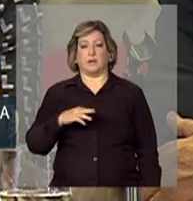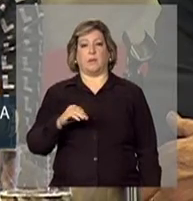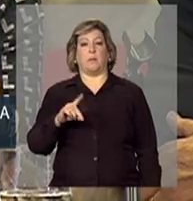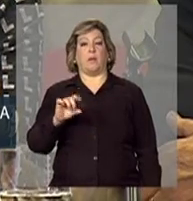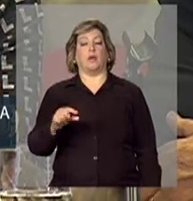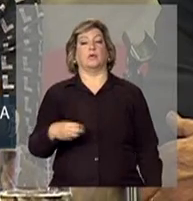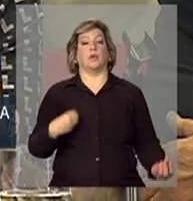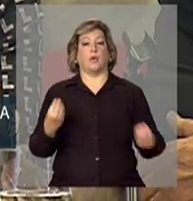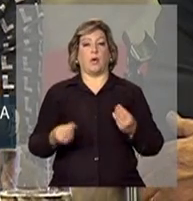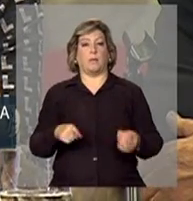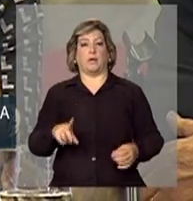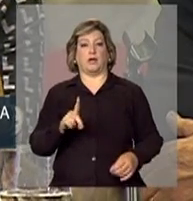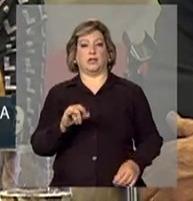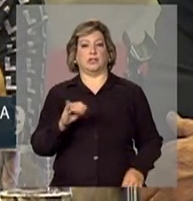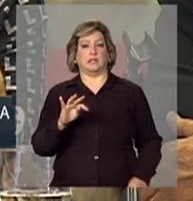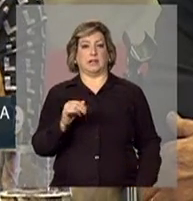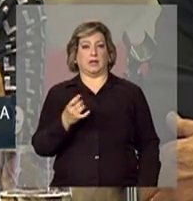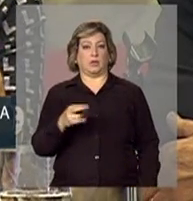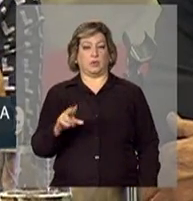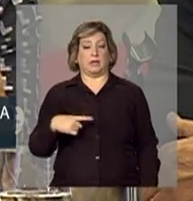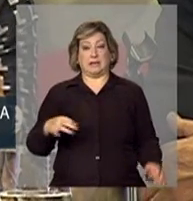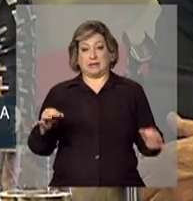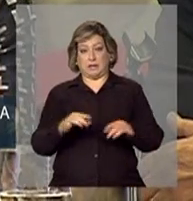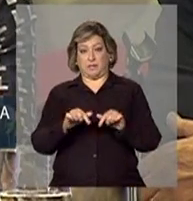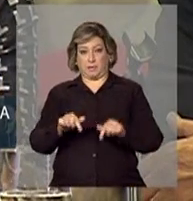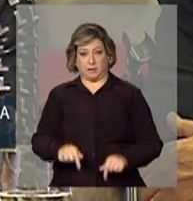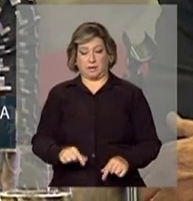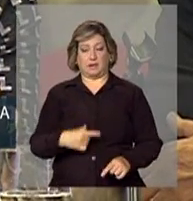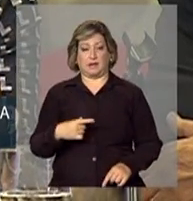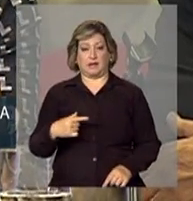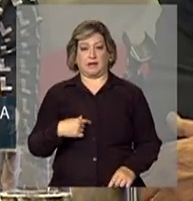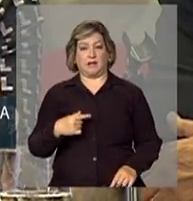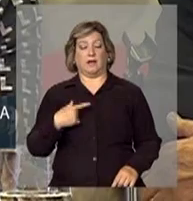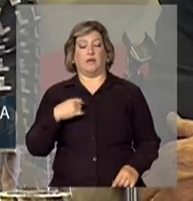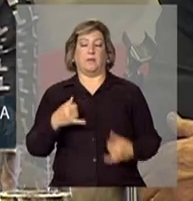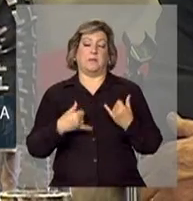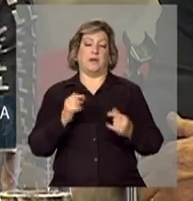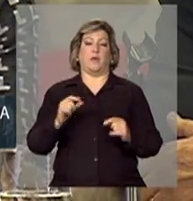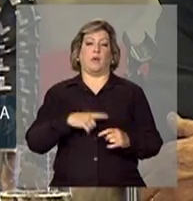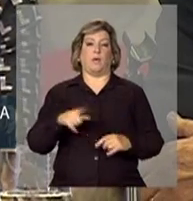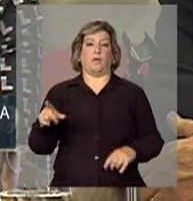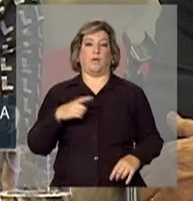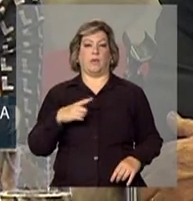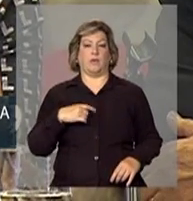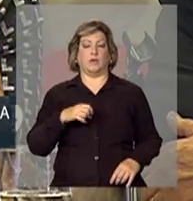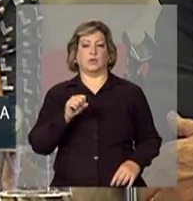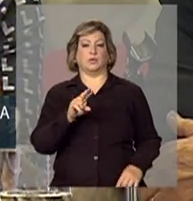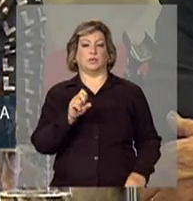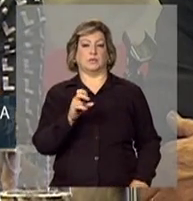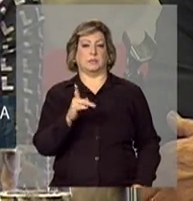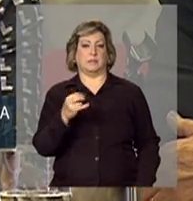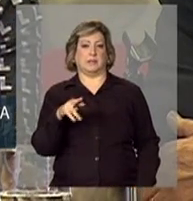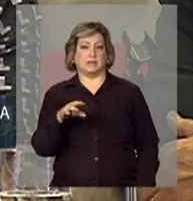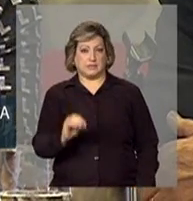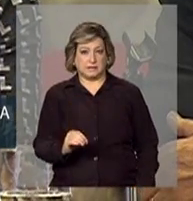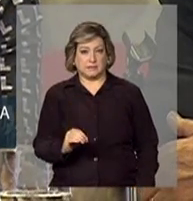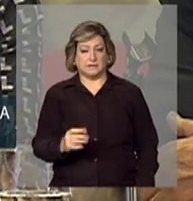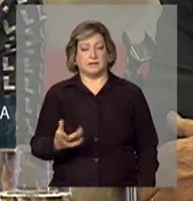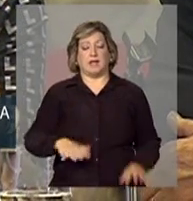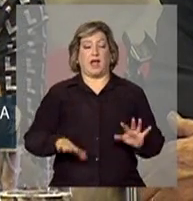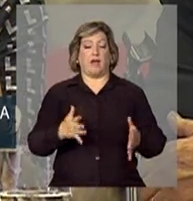a ditadura terminou por aqui, que eu brinco com o fim do poema do Eliot, né? Não foi com estrondo, mas foi com um suspiro, talvez um suspiro de